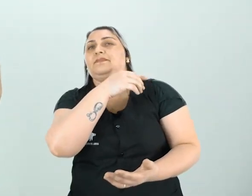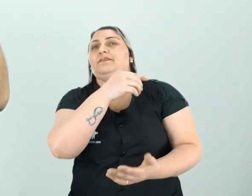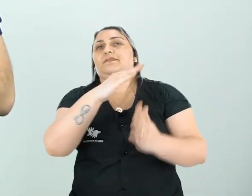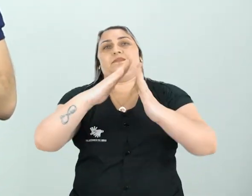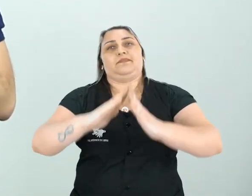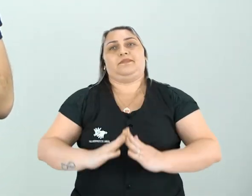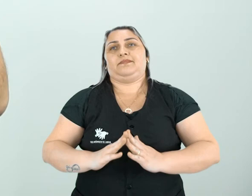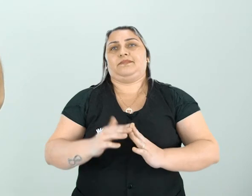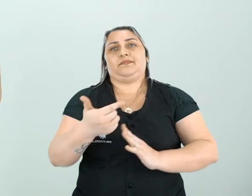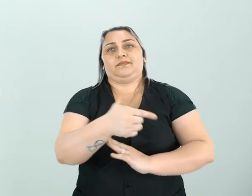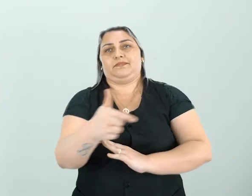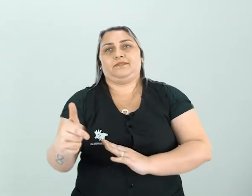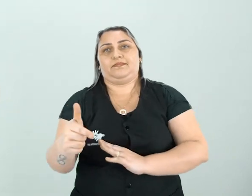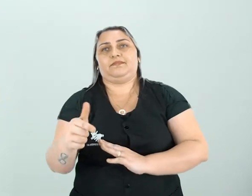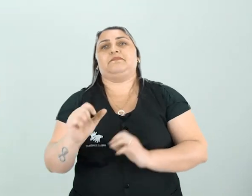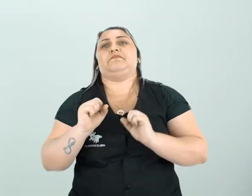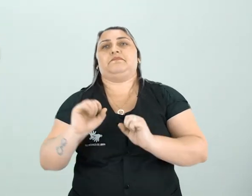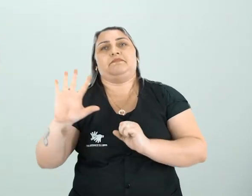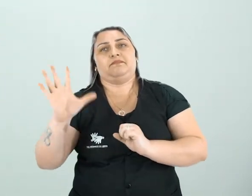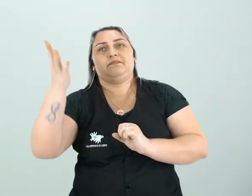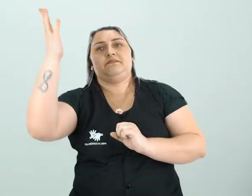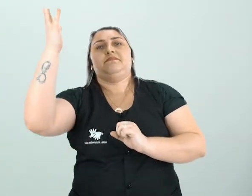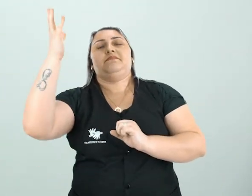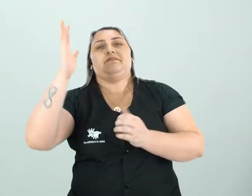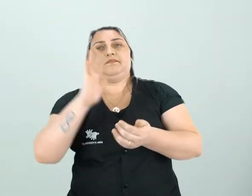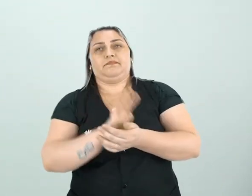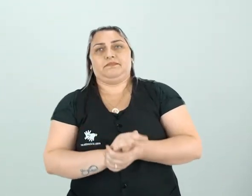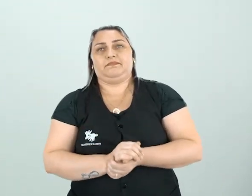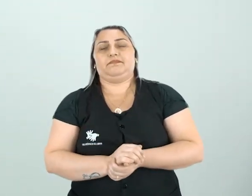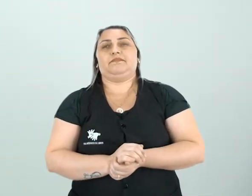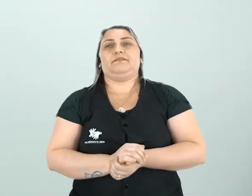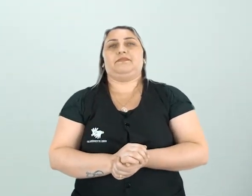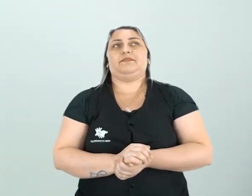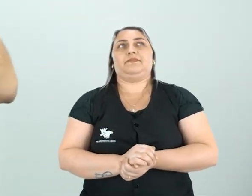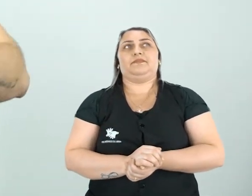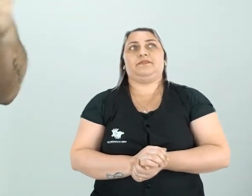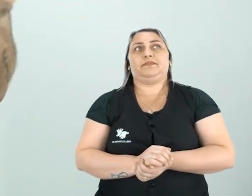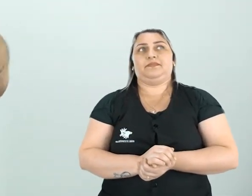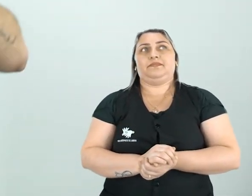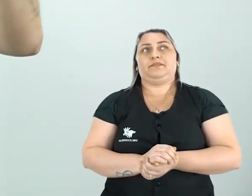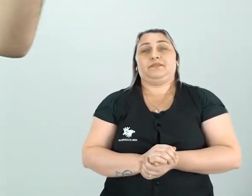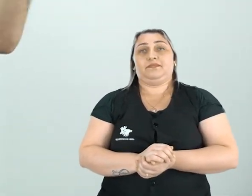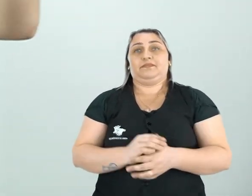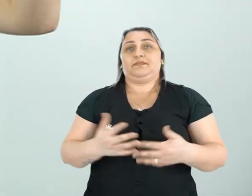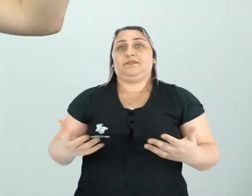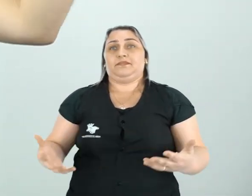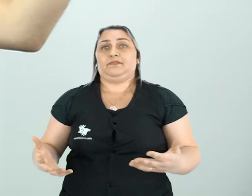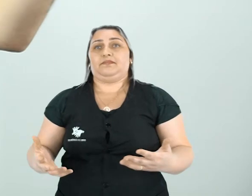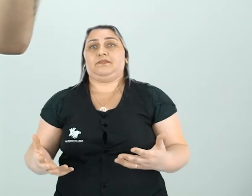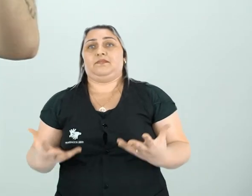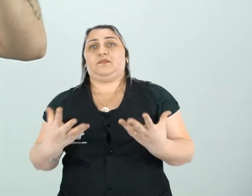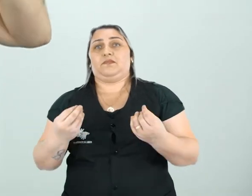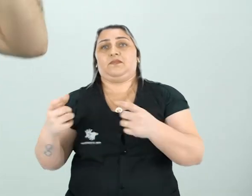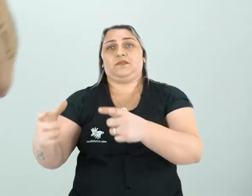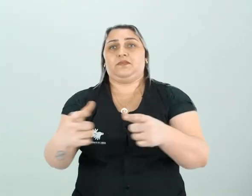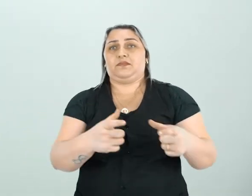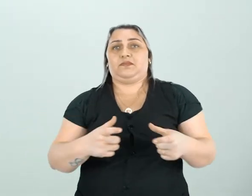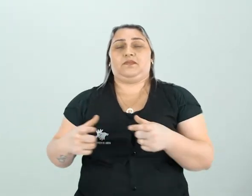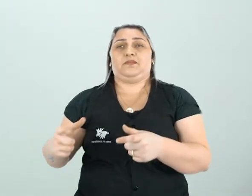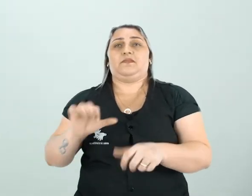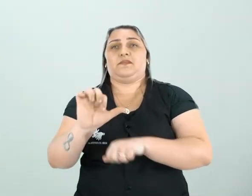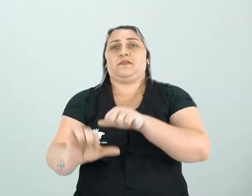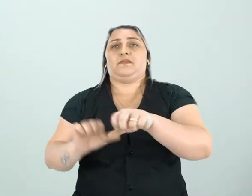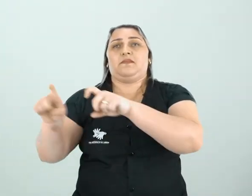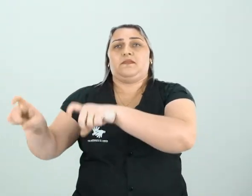sim acontecer, pode aparecer, vir. Como foi urbanizado muitos lugares